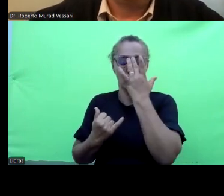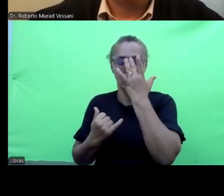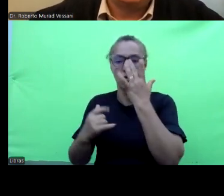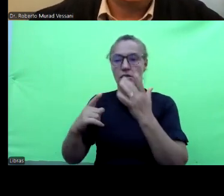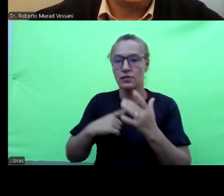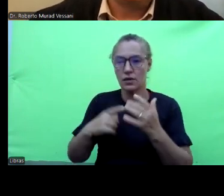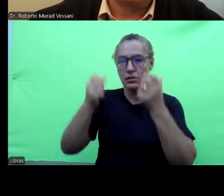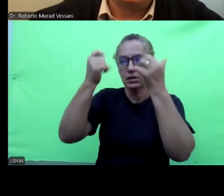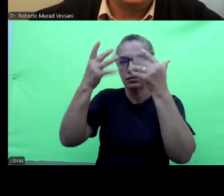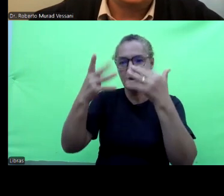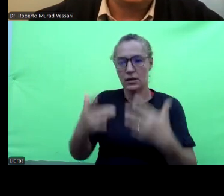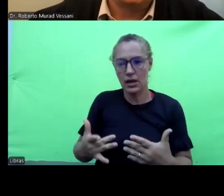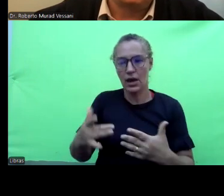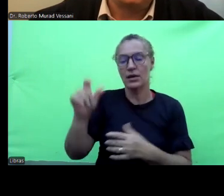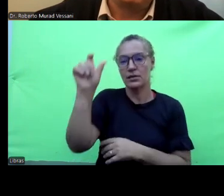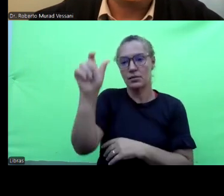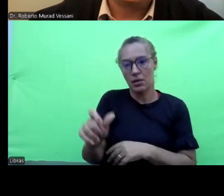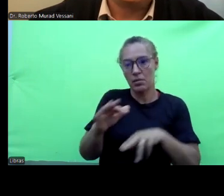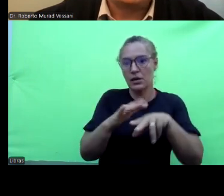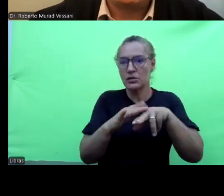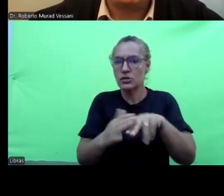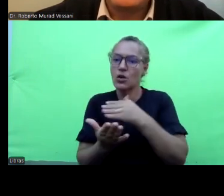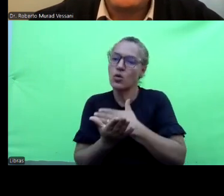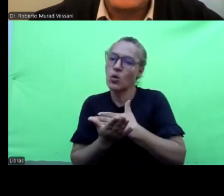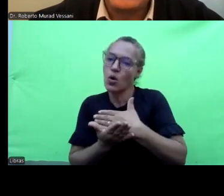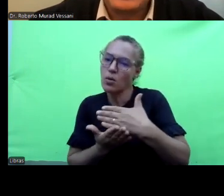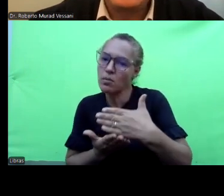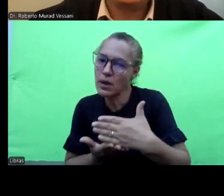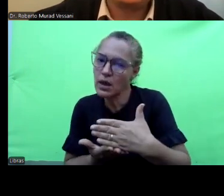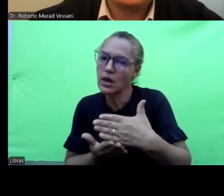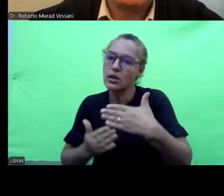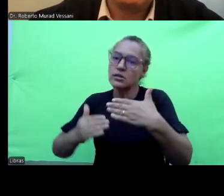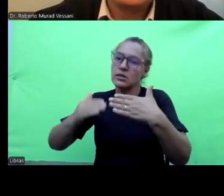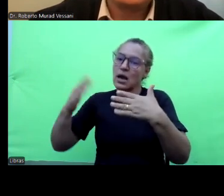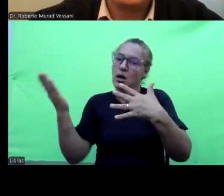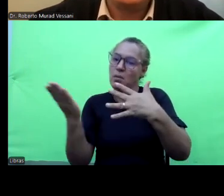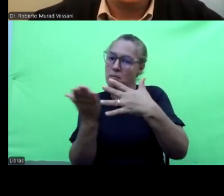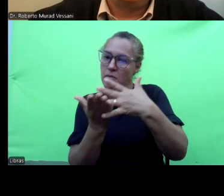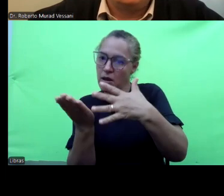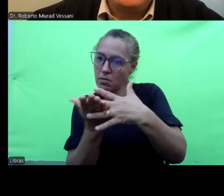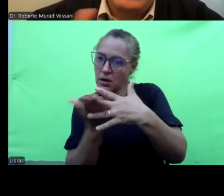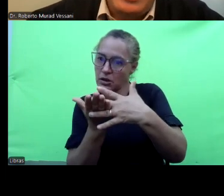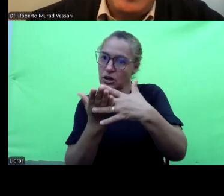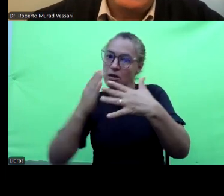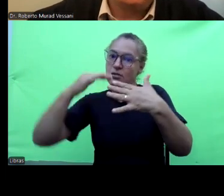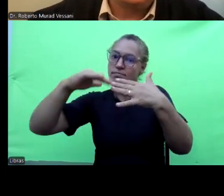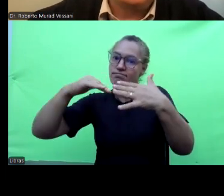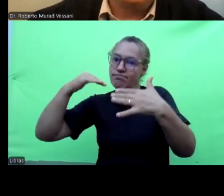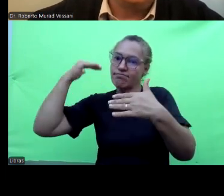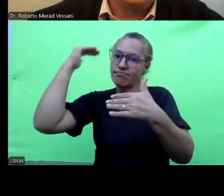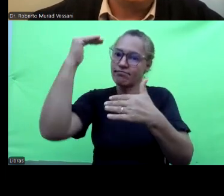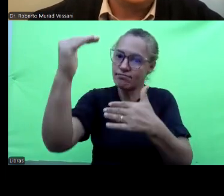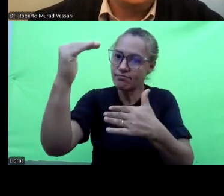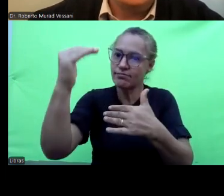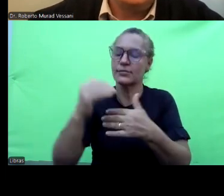definir se o paciente está no começo do glaucoma, se ele está numa fase avançada, se ele está numa fase no meio termo ali,